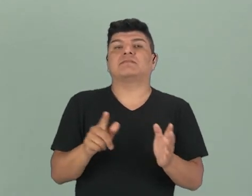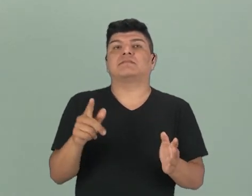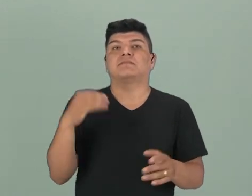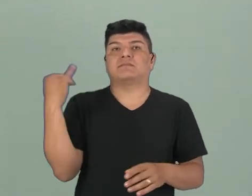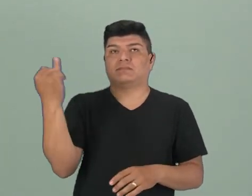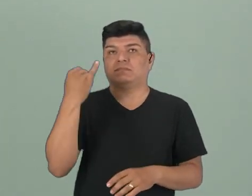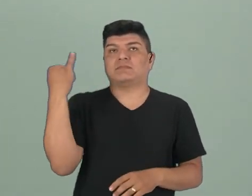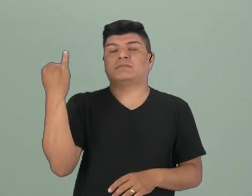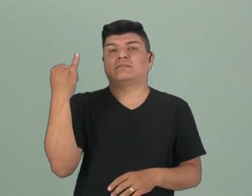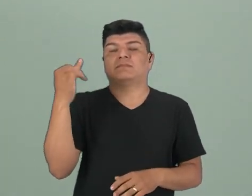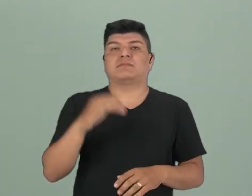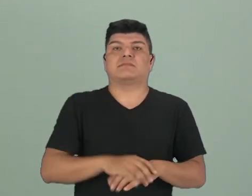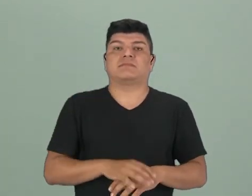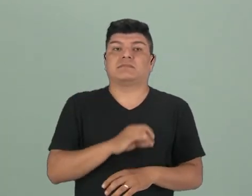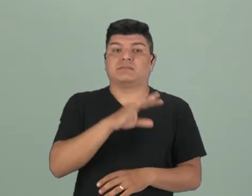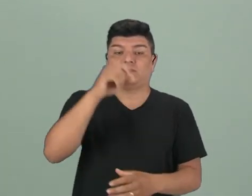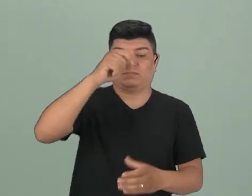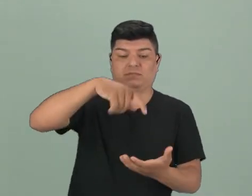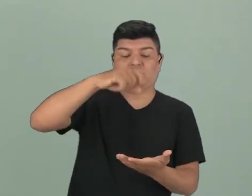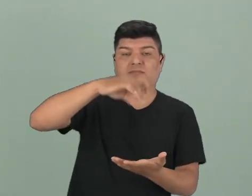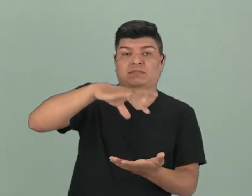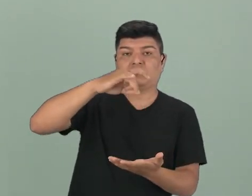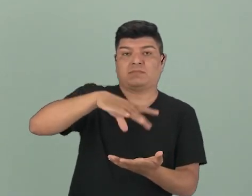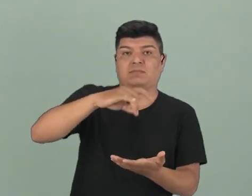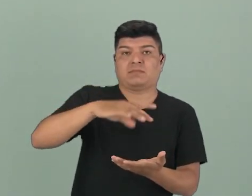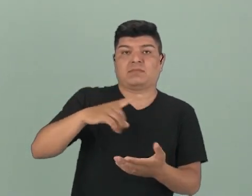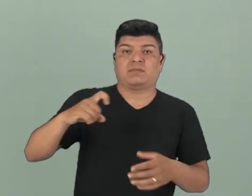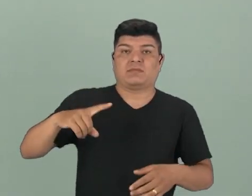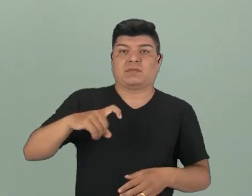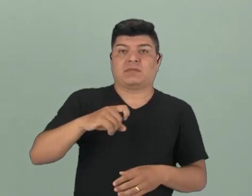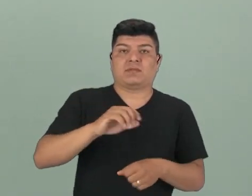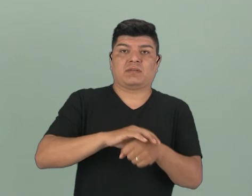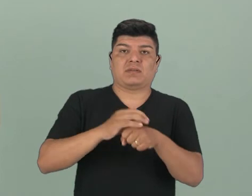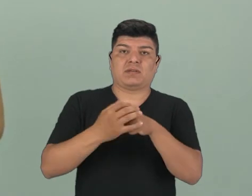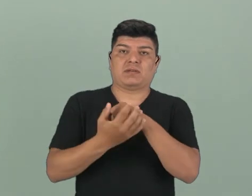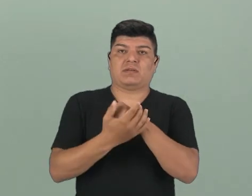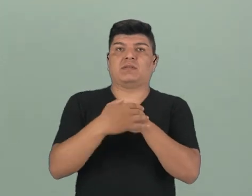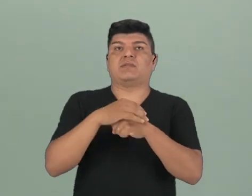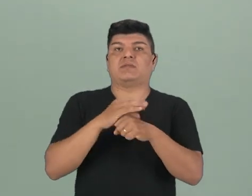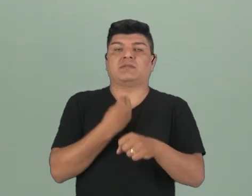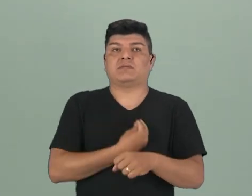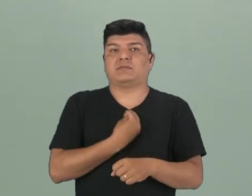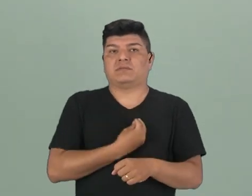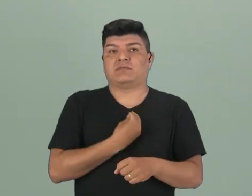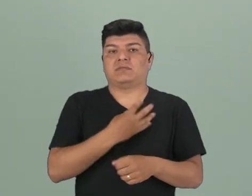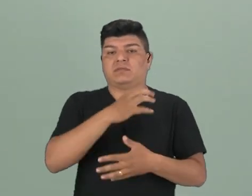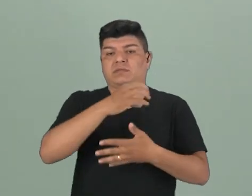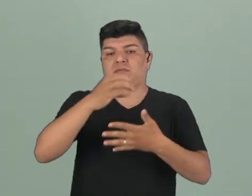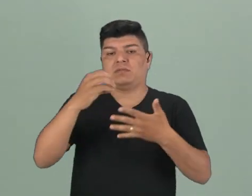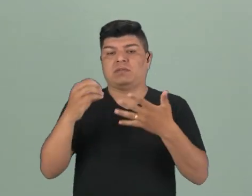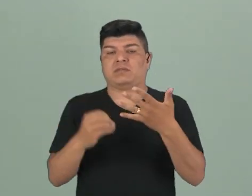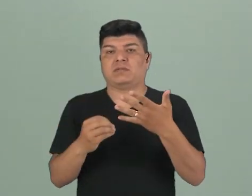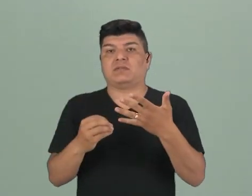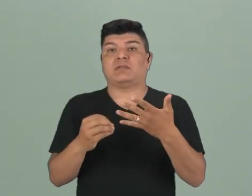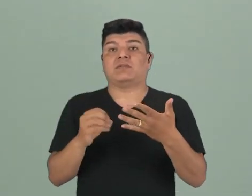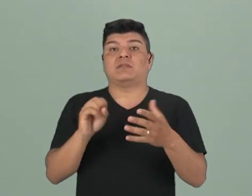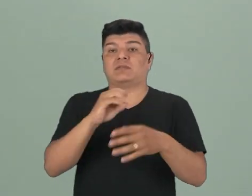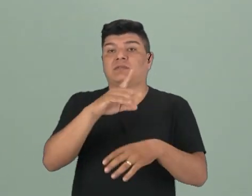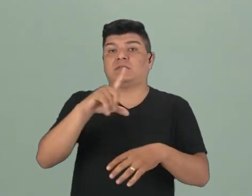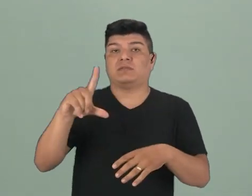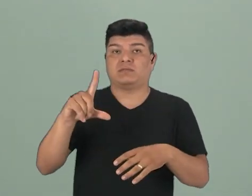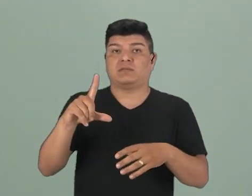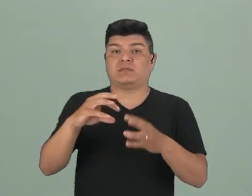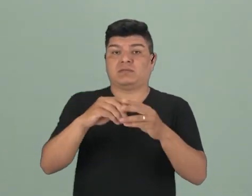quando ele se alimenta e deixa esses restos de animais, tem as bactérias e os fungos que fazem parte dessa cadeia alimentar, que são classificados